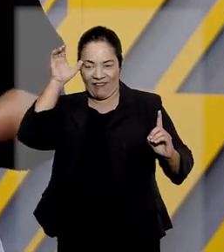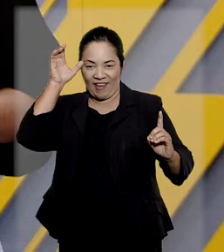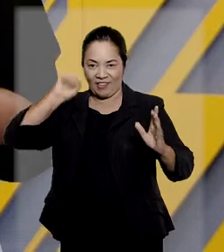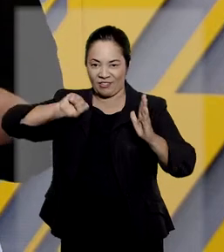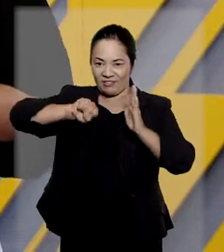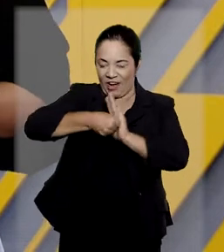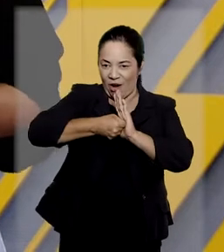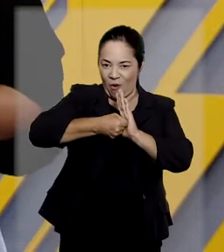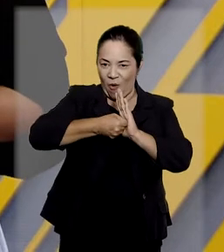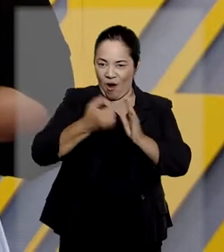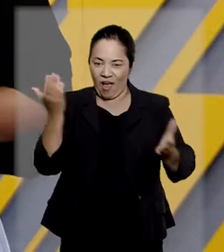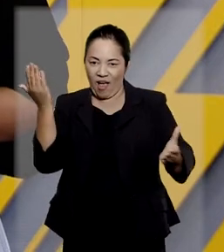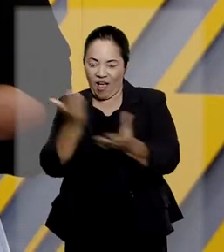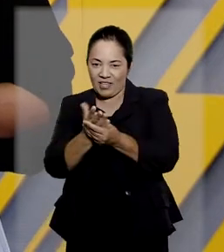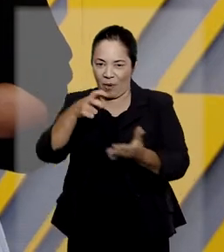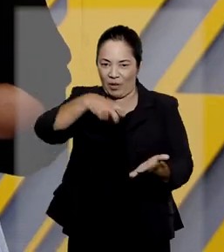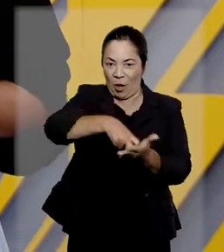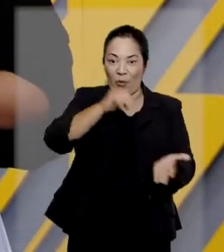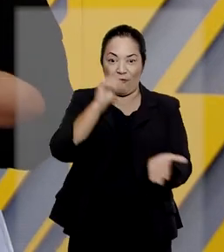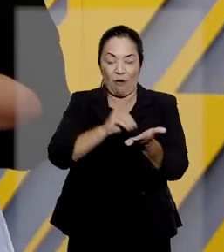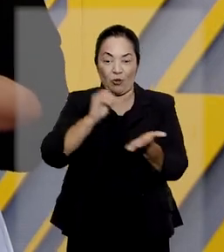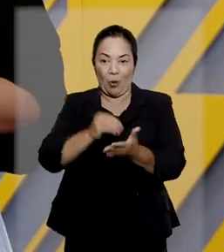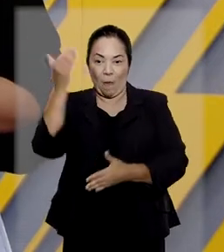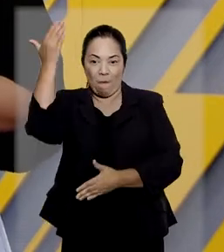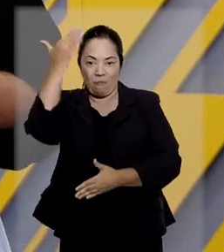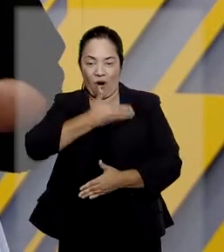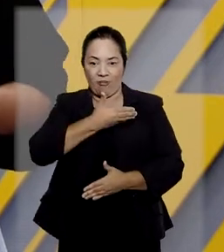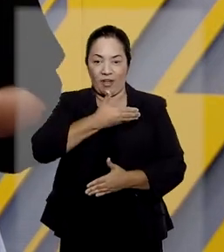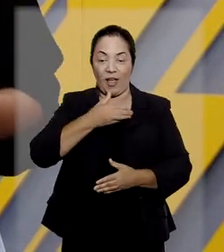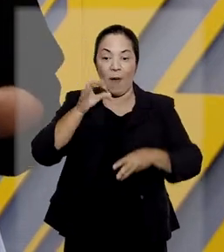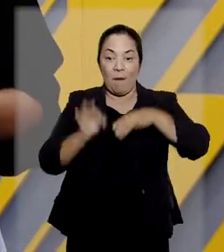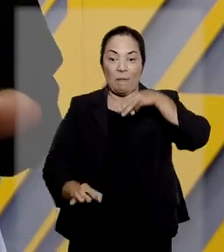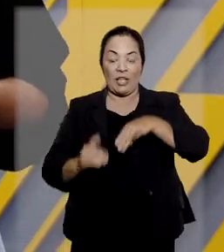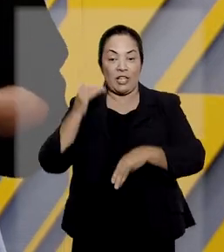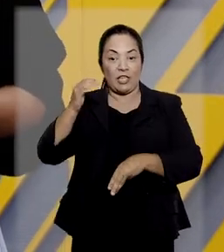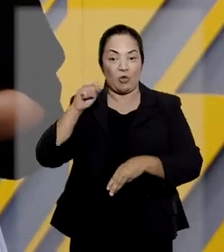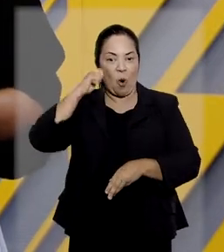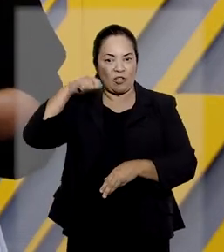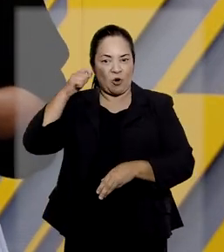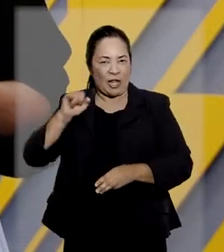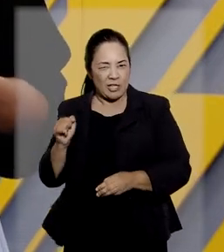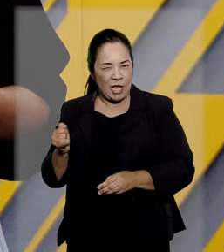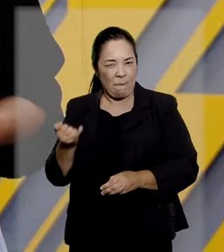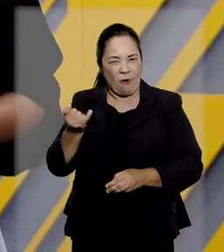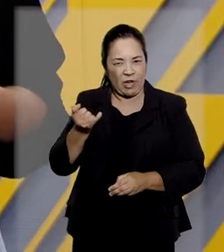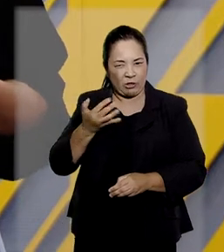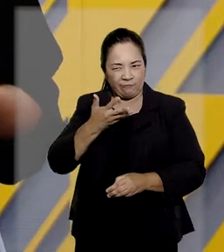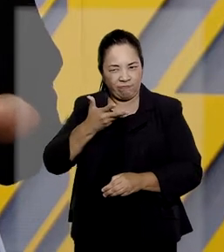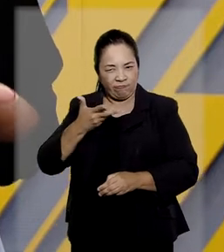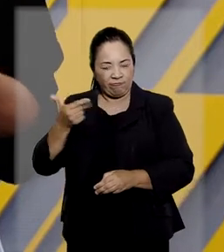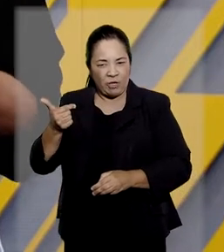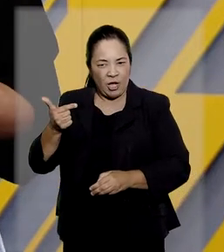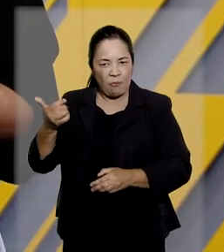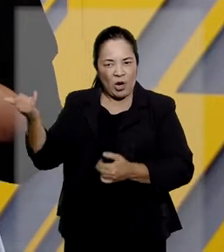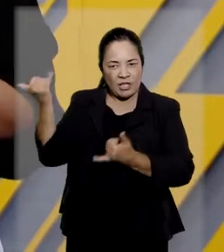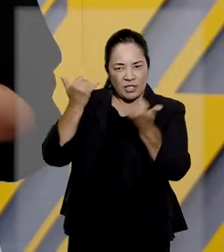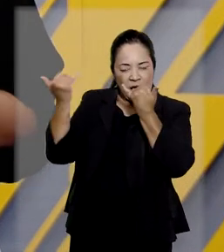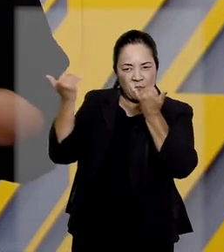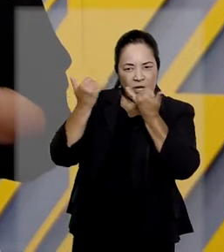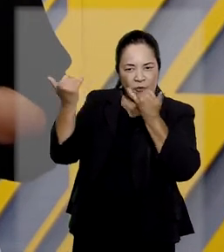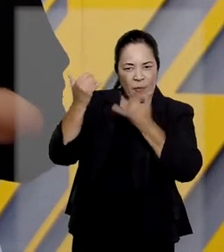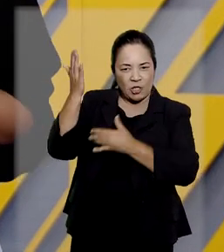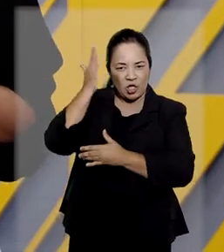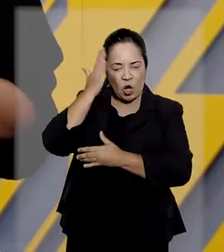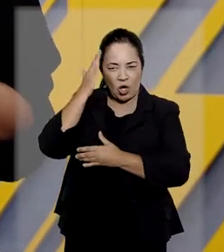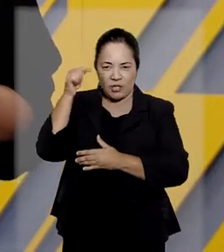e trancou a ação penal por falta de provas válidas. Para os ministros, o advogado não poderia, sem justa causa, ter